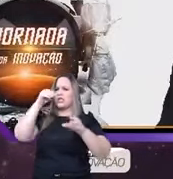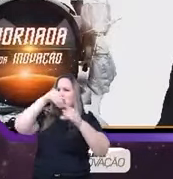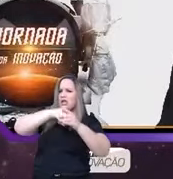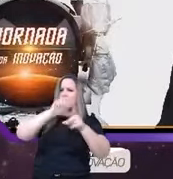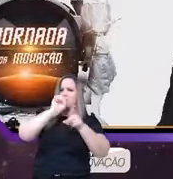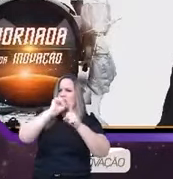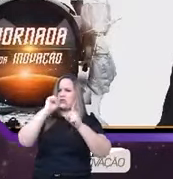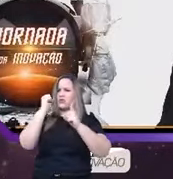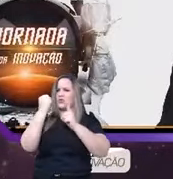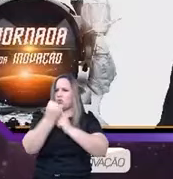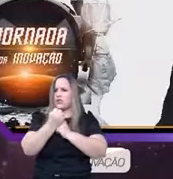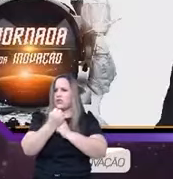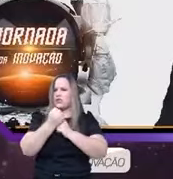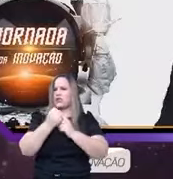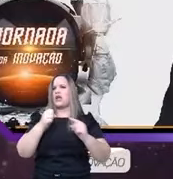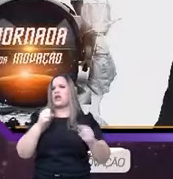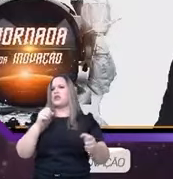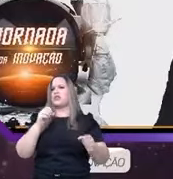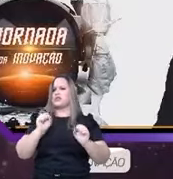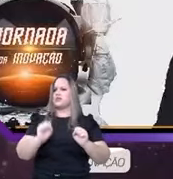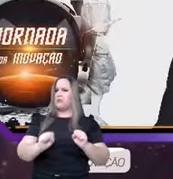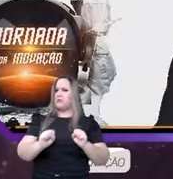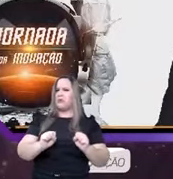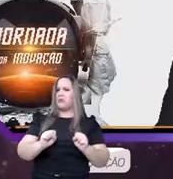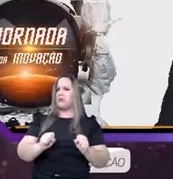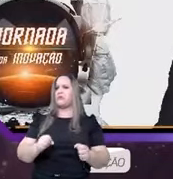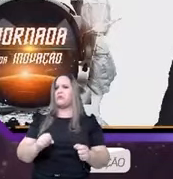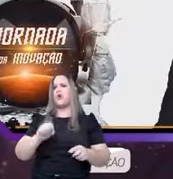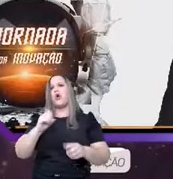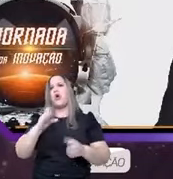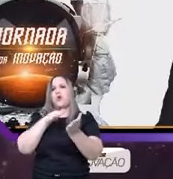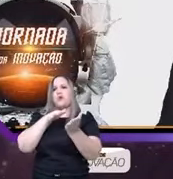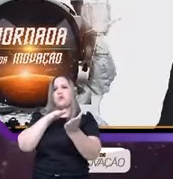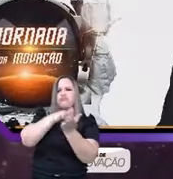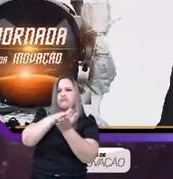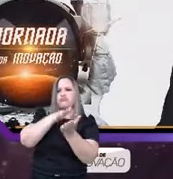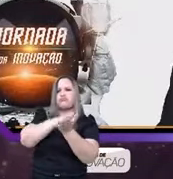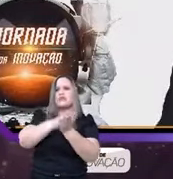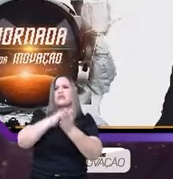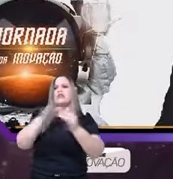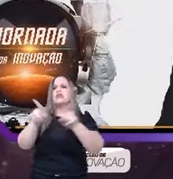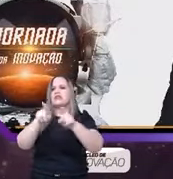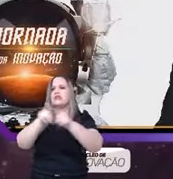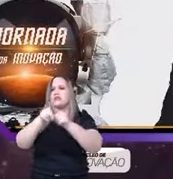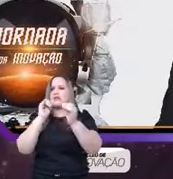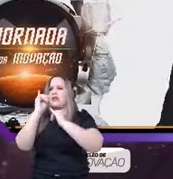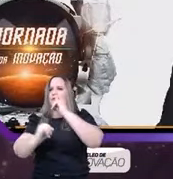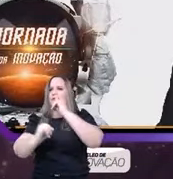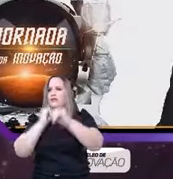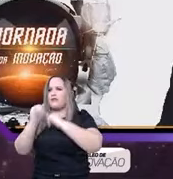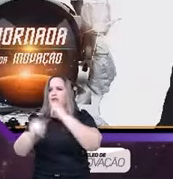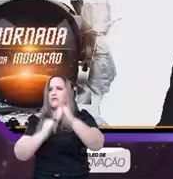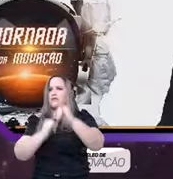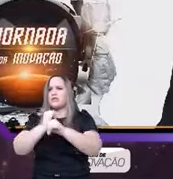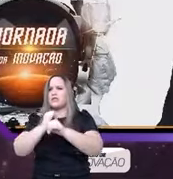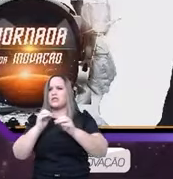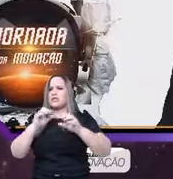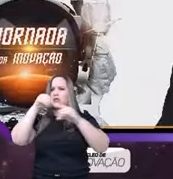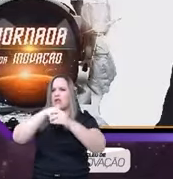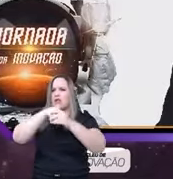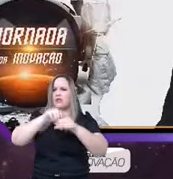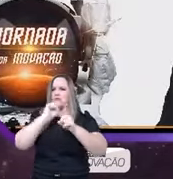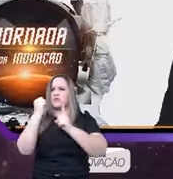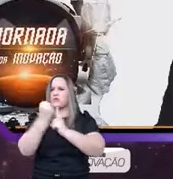estariam consoantes ao movimento de digitalização e de informatização da sociedade, ou se estariam sendo